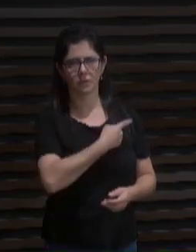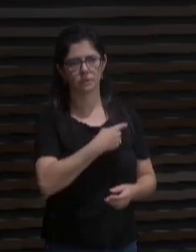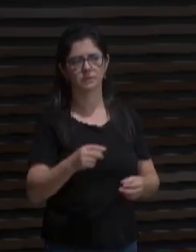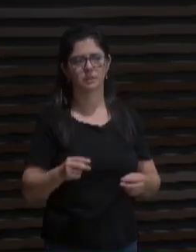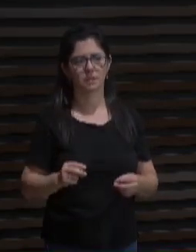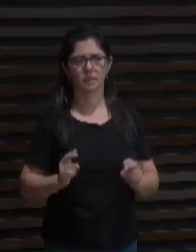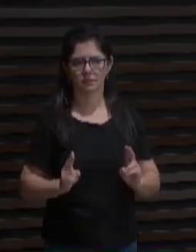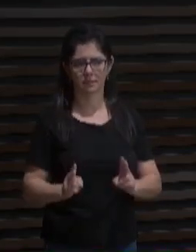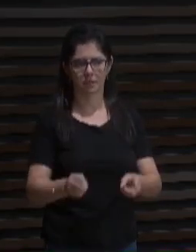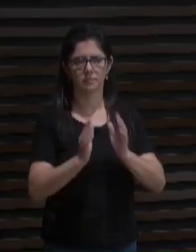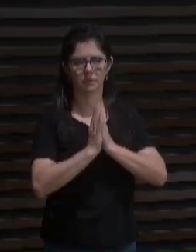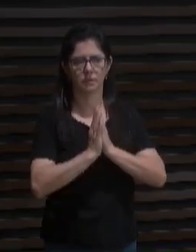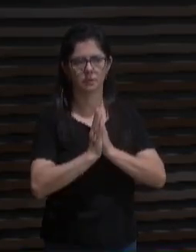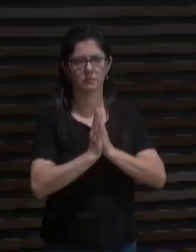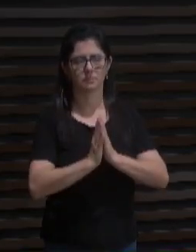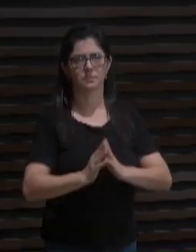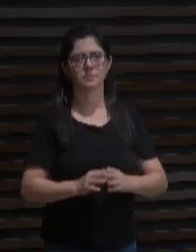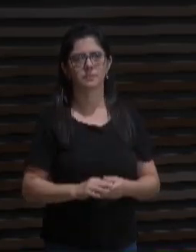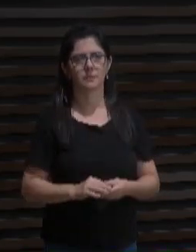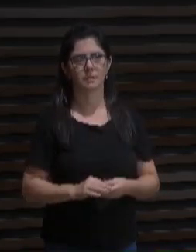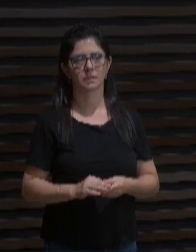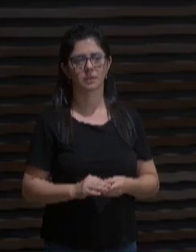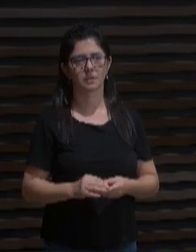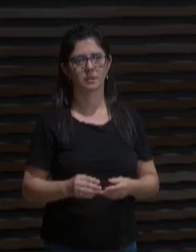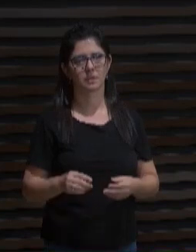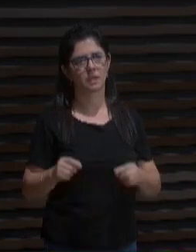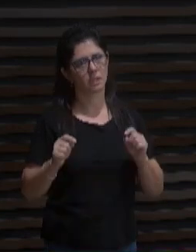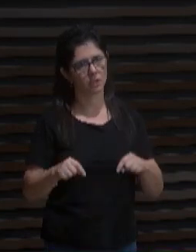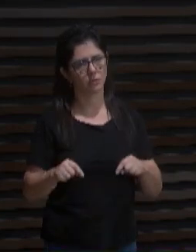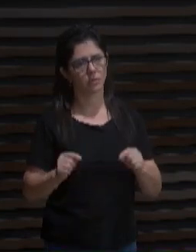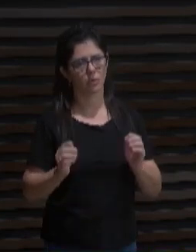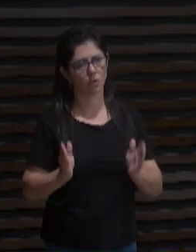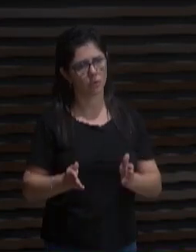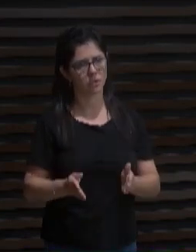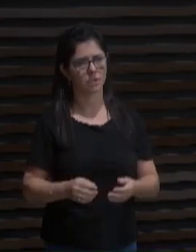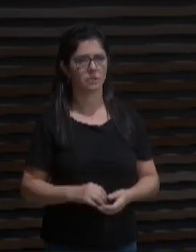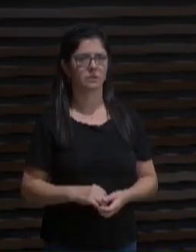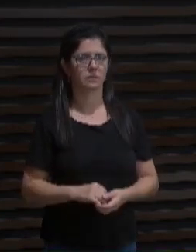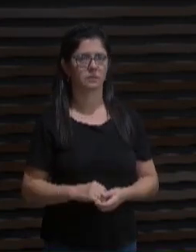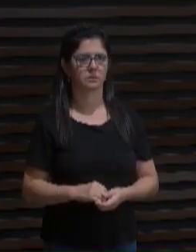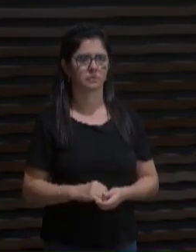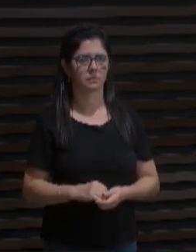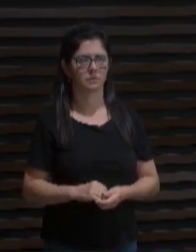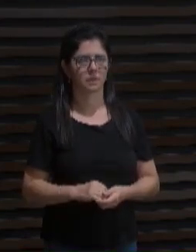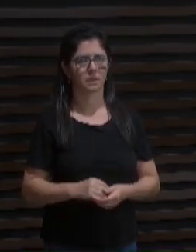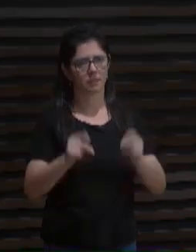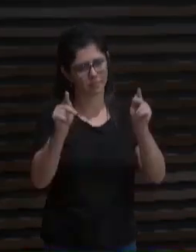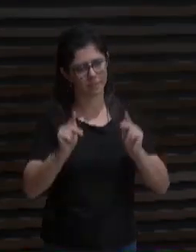semana passada, que foi da outra e que vai ser hoje à noite. É isso, nós estamos, nós vivemos na presença de